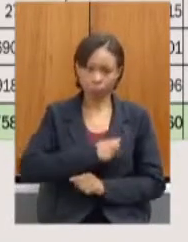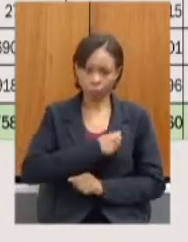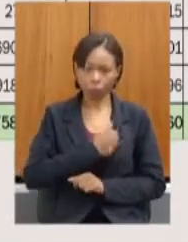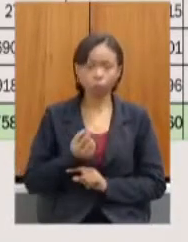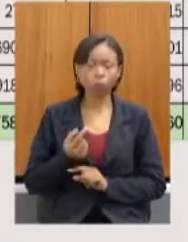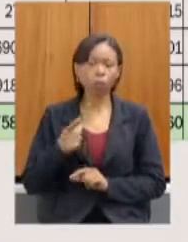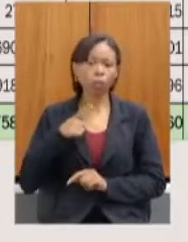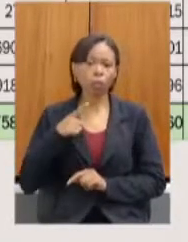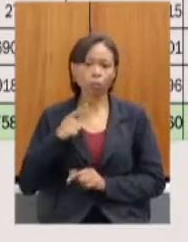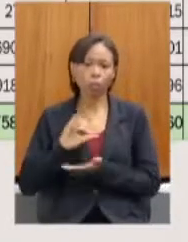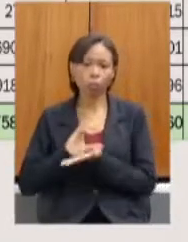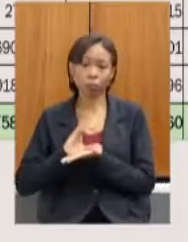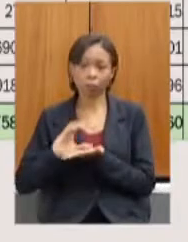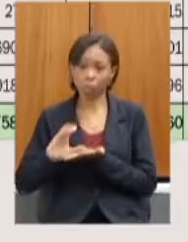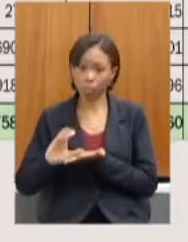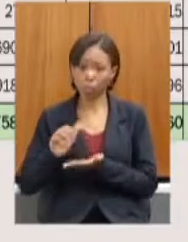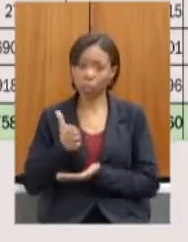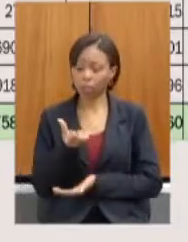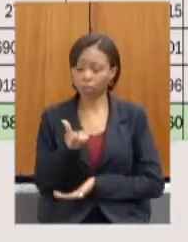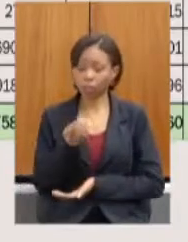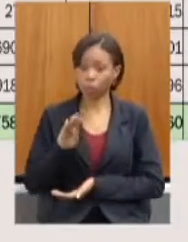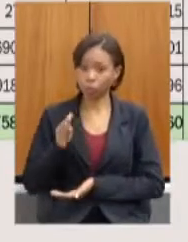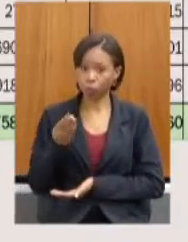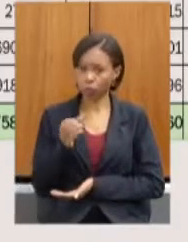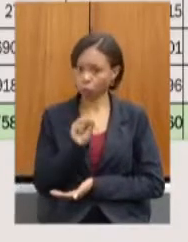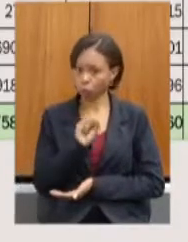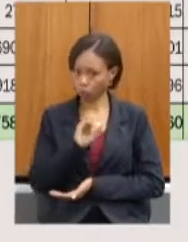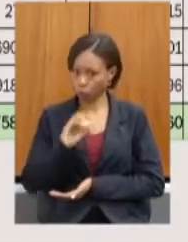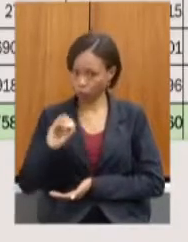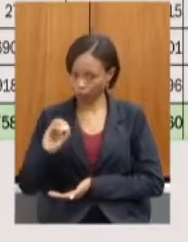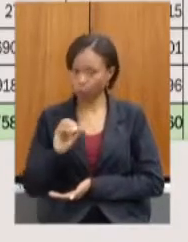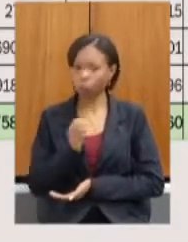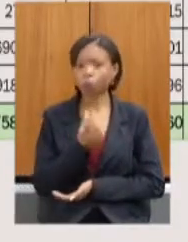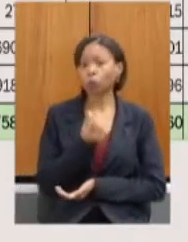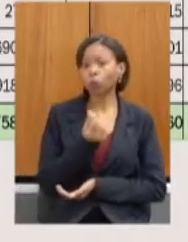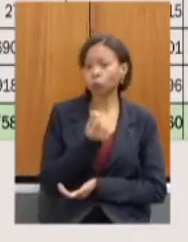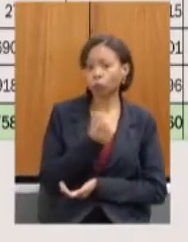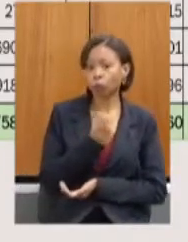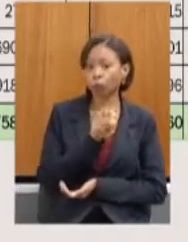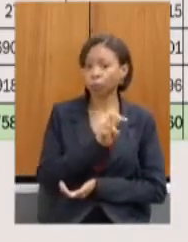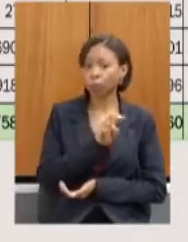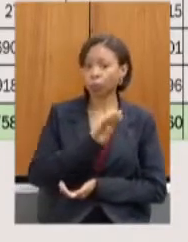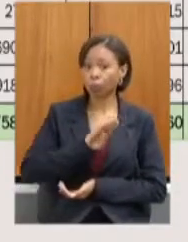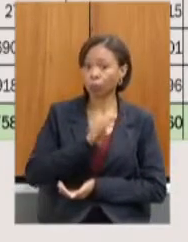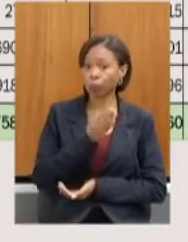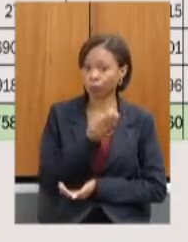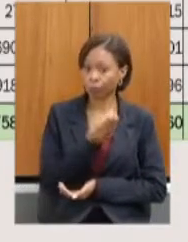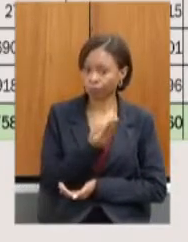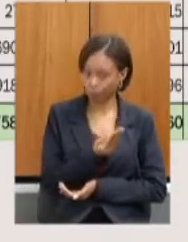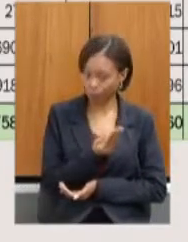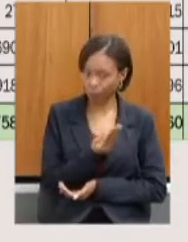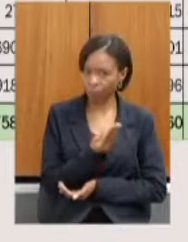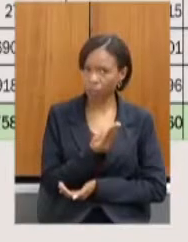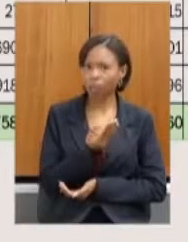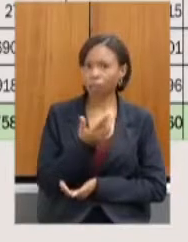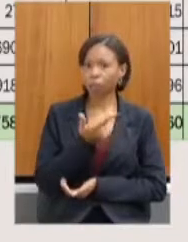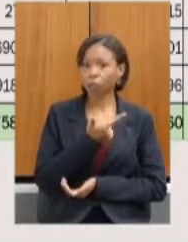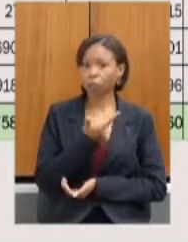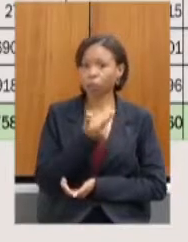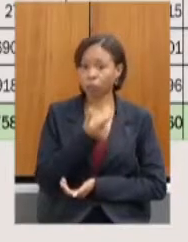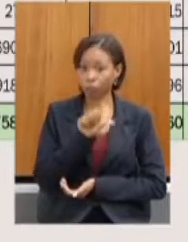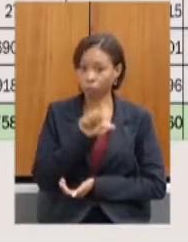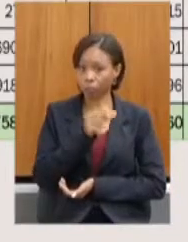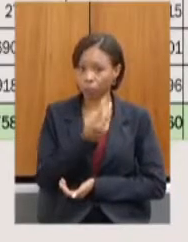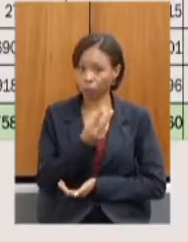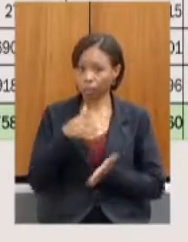autorizado de seis bilhões oitocentos um valor empenhado de 5.292 até agosto isso